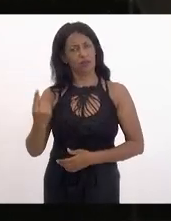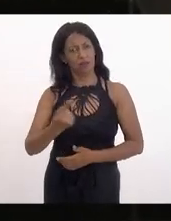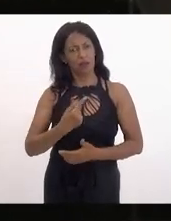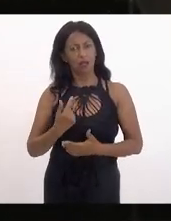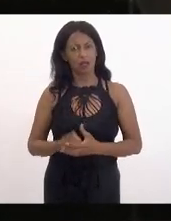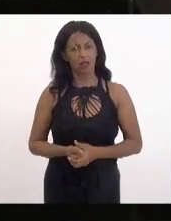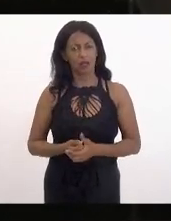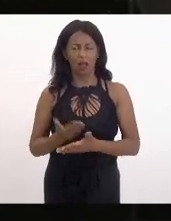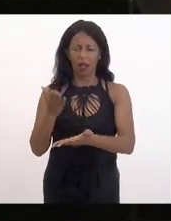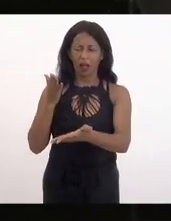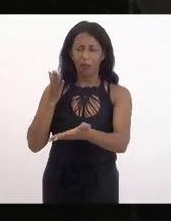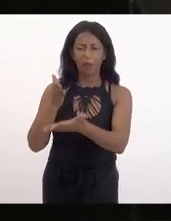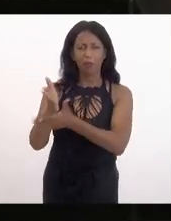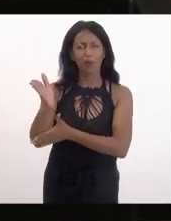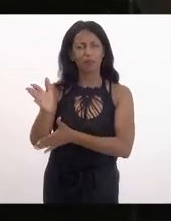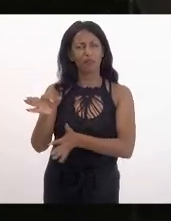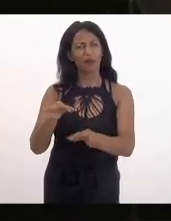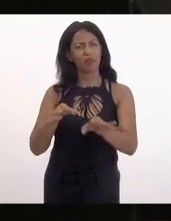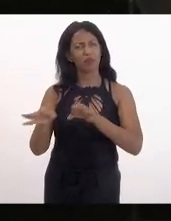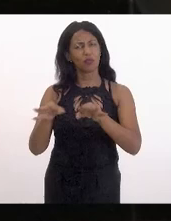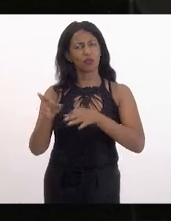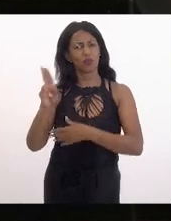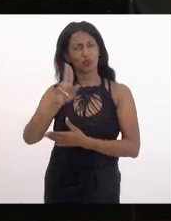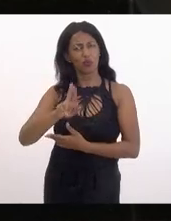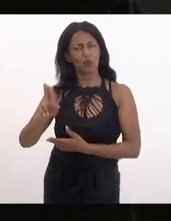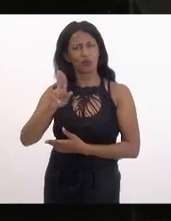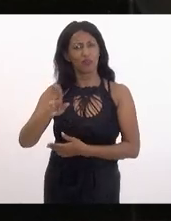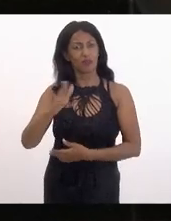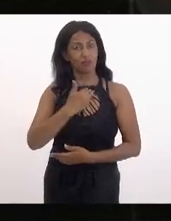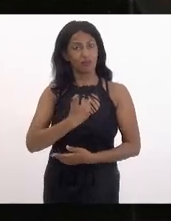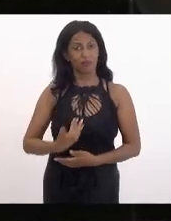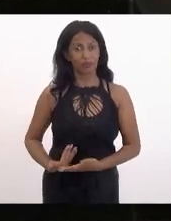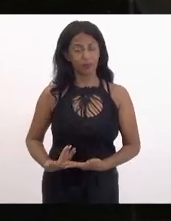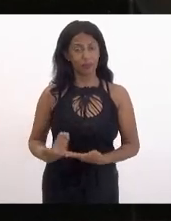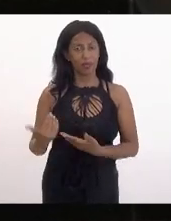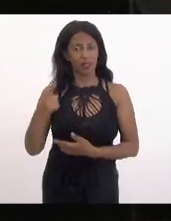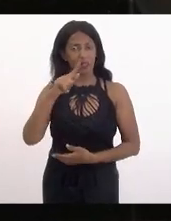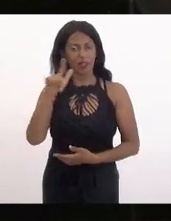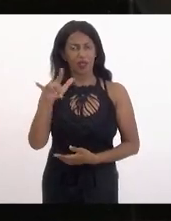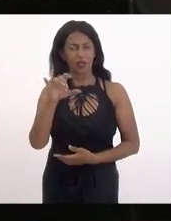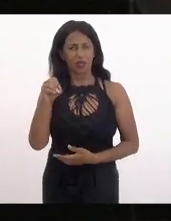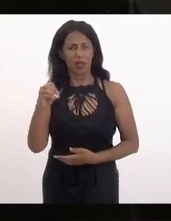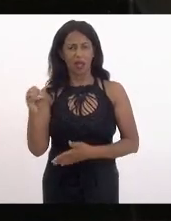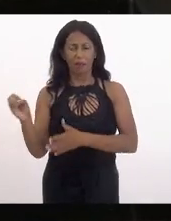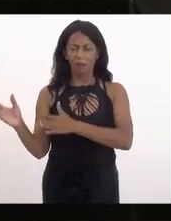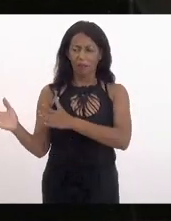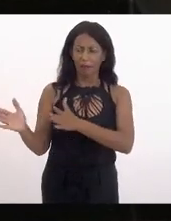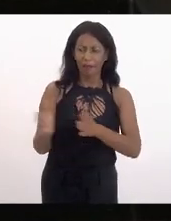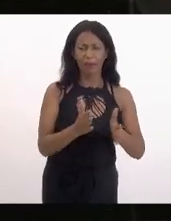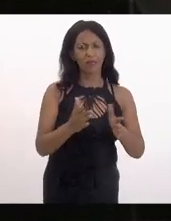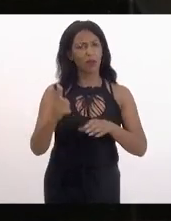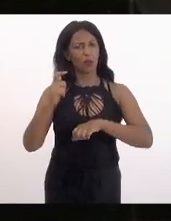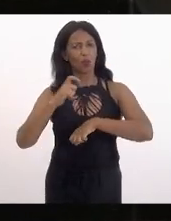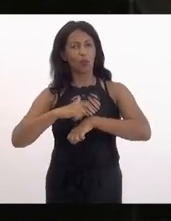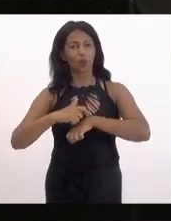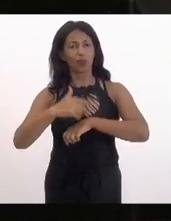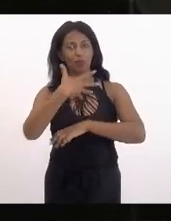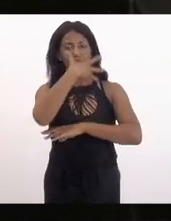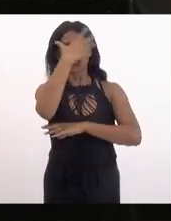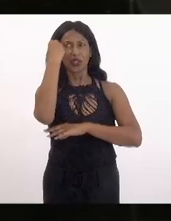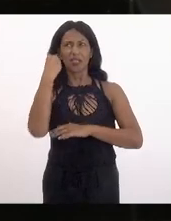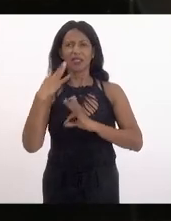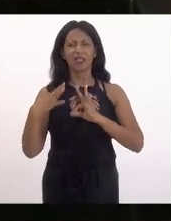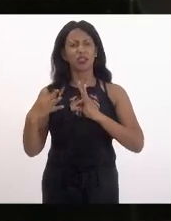e aprovamos o projeto de universidade pública na zona oeste passado um tempo esquecer de